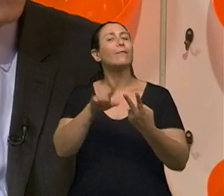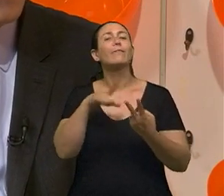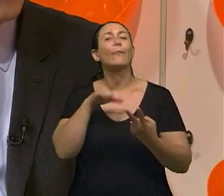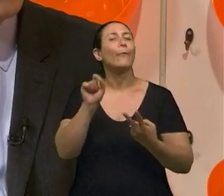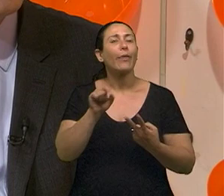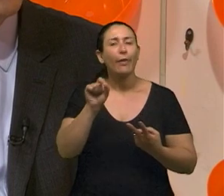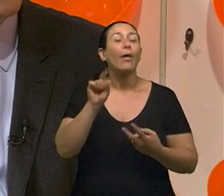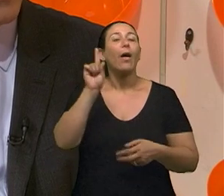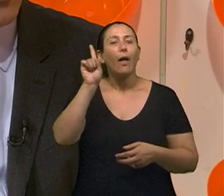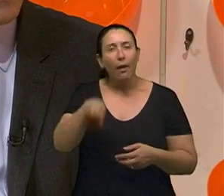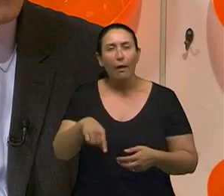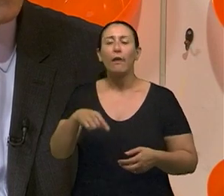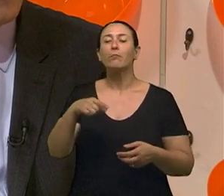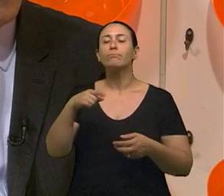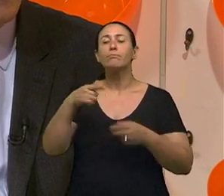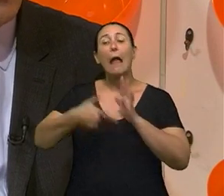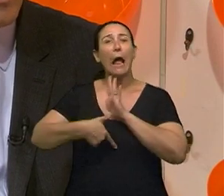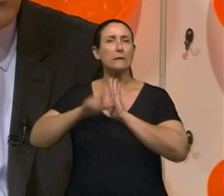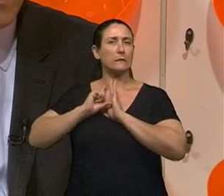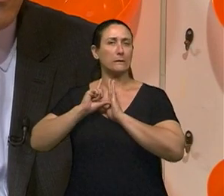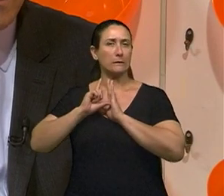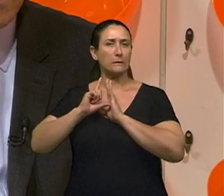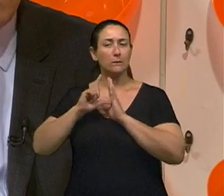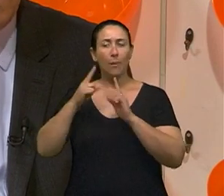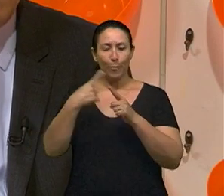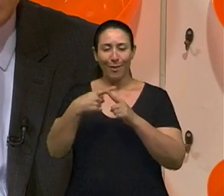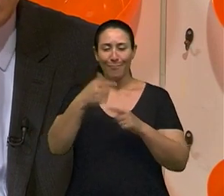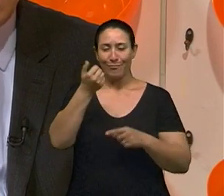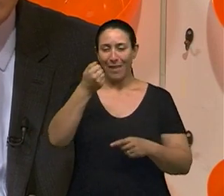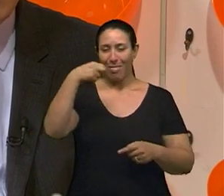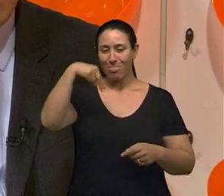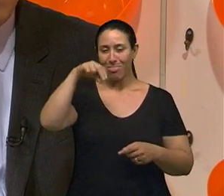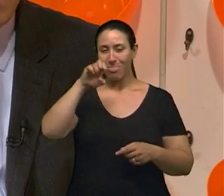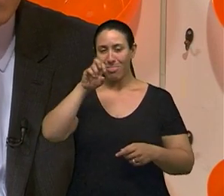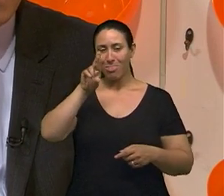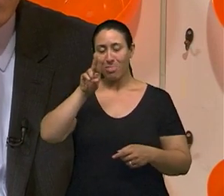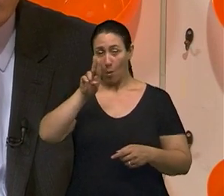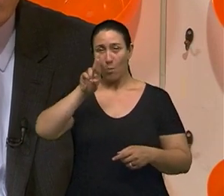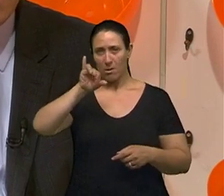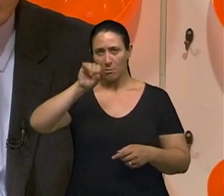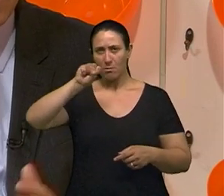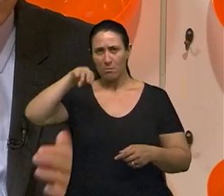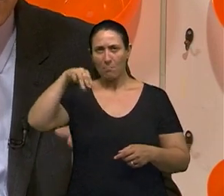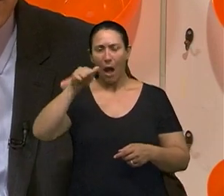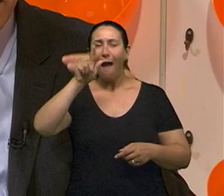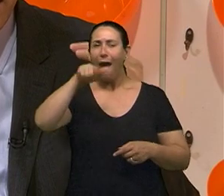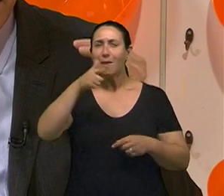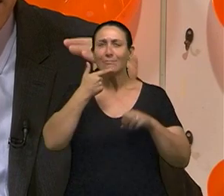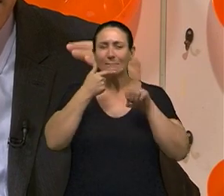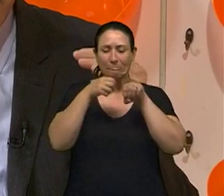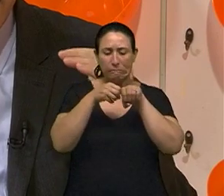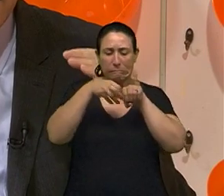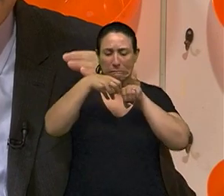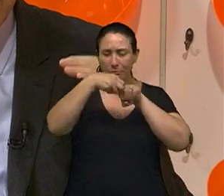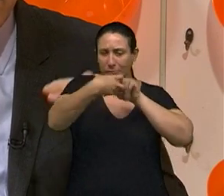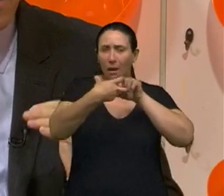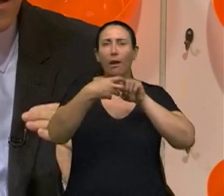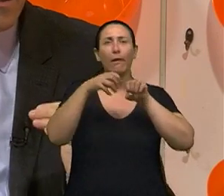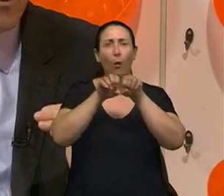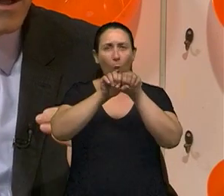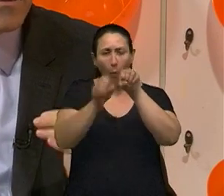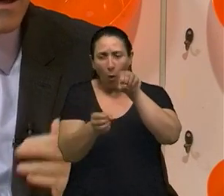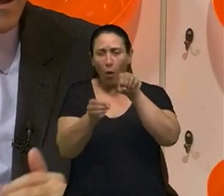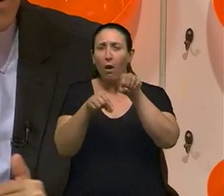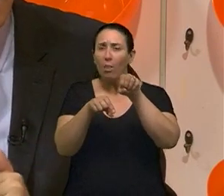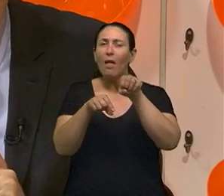a questão da detecção precoce porque o aneurisma eh que antigamente eh as pessoas tinham aquela relação